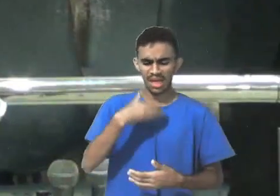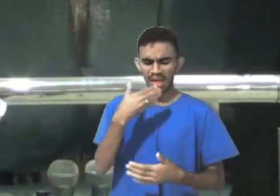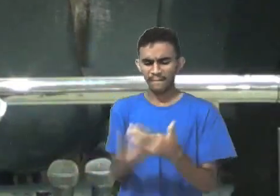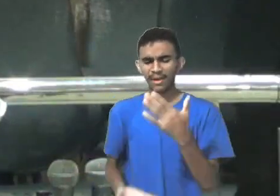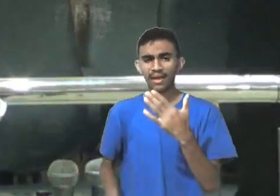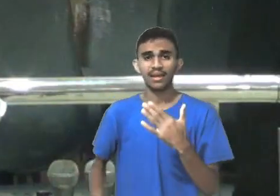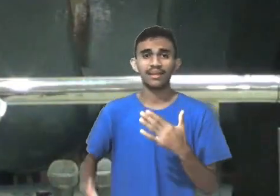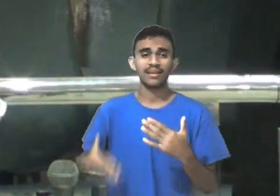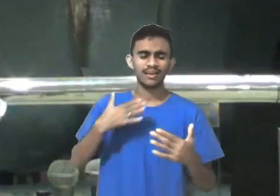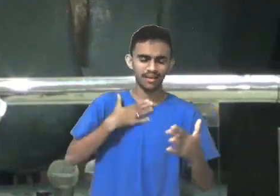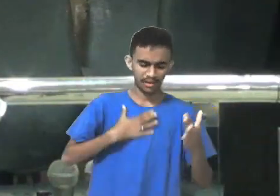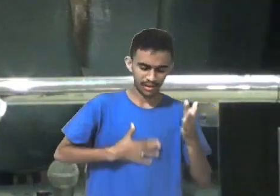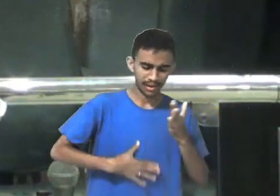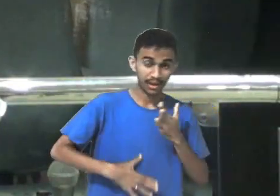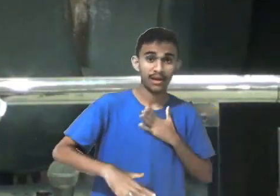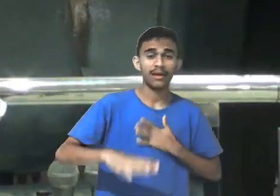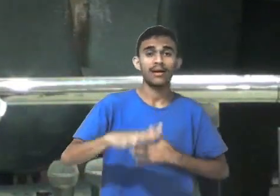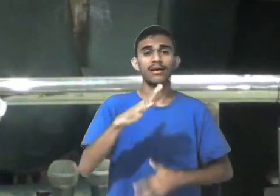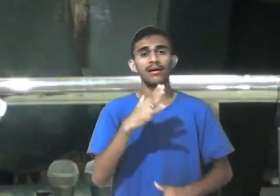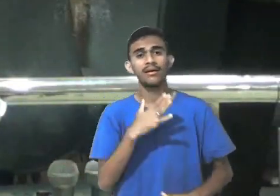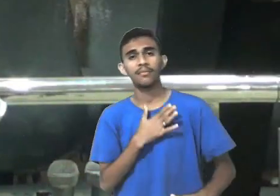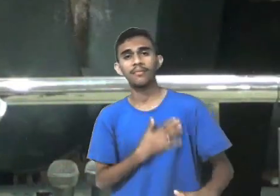comoves, perdendo a